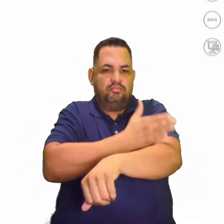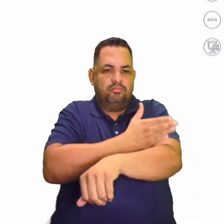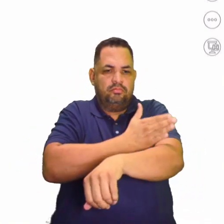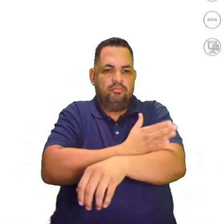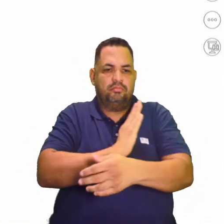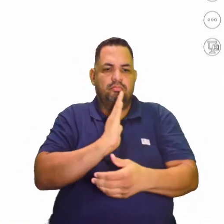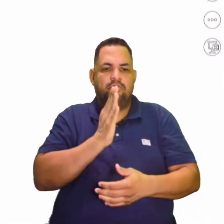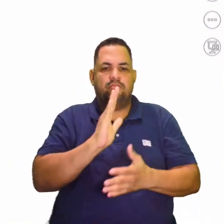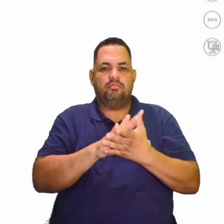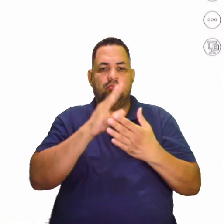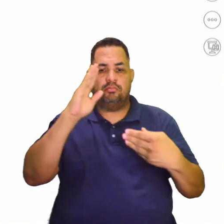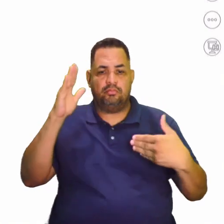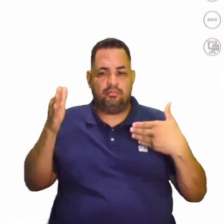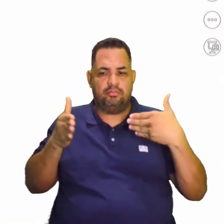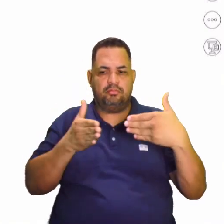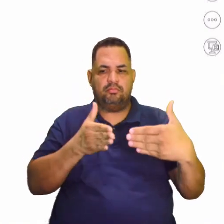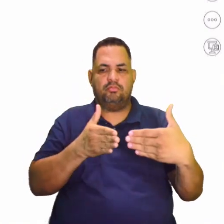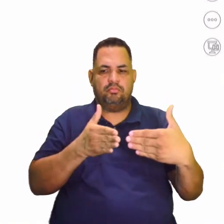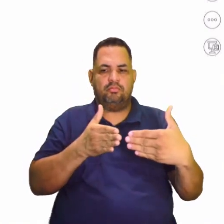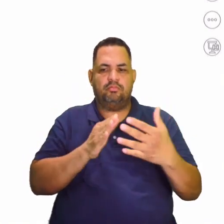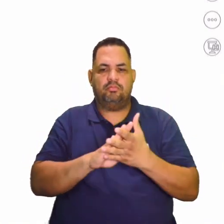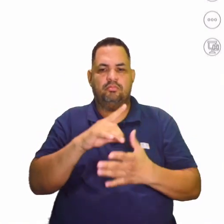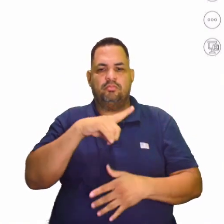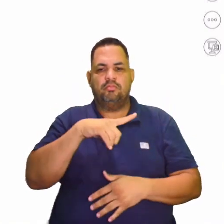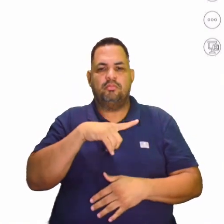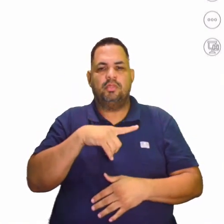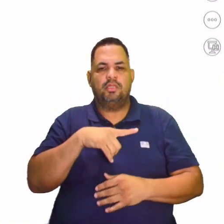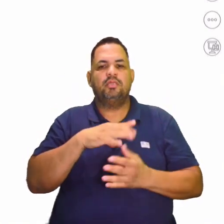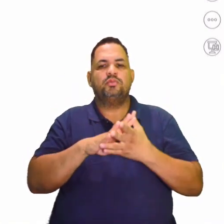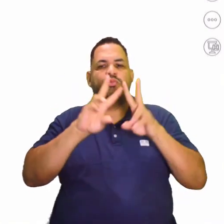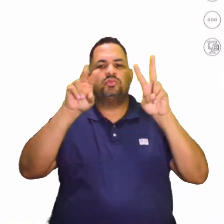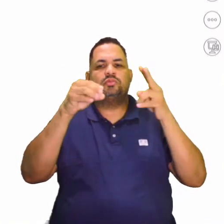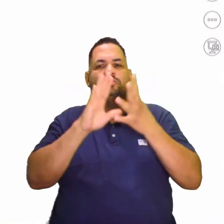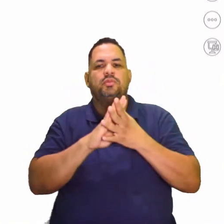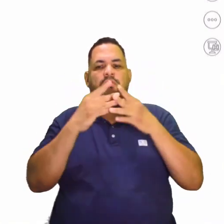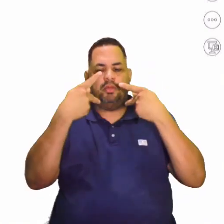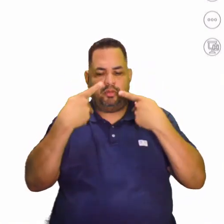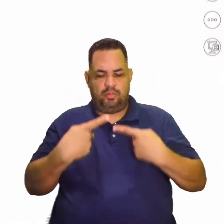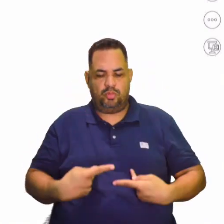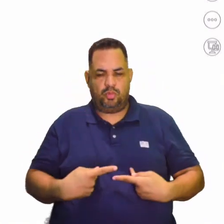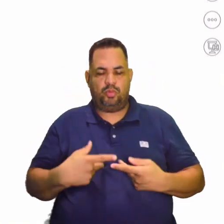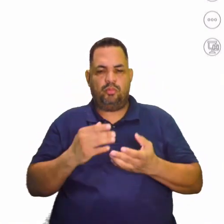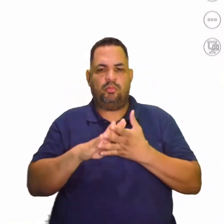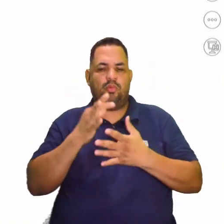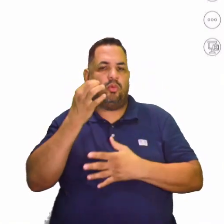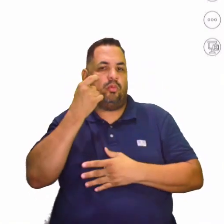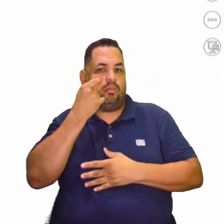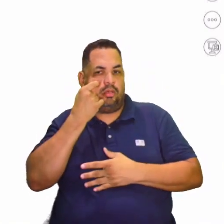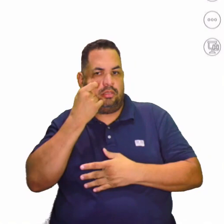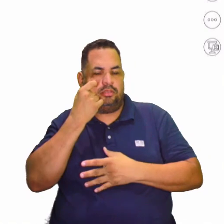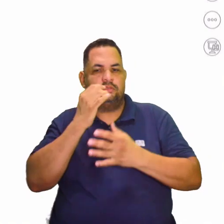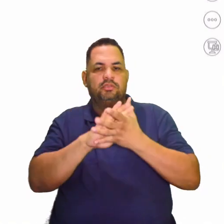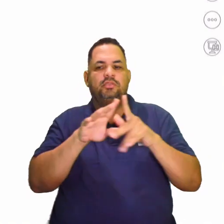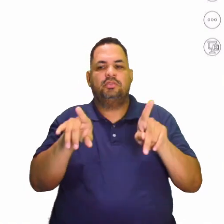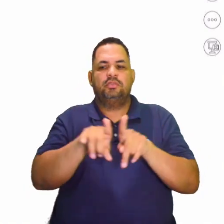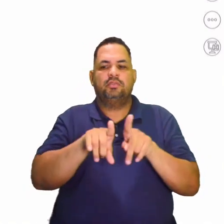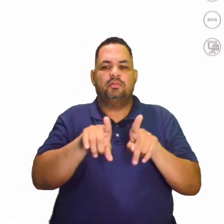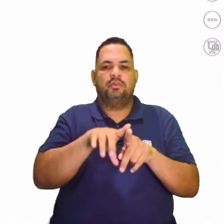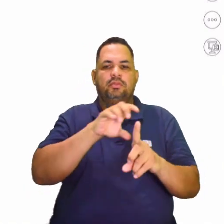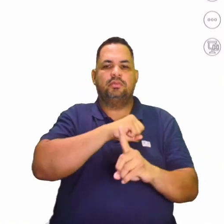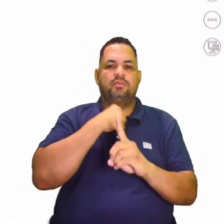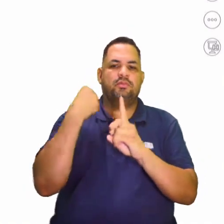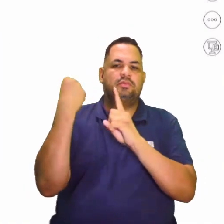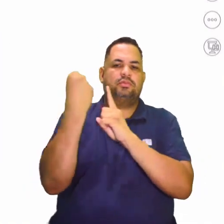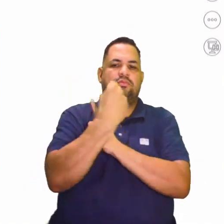já focavam em questões assim, muito humanista e social. Então, eles deixaram aí muitos